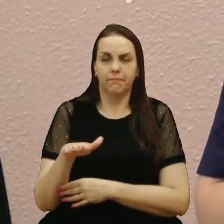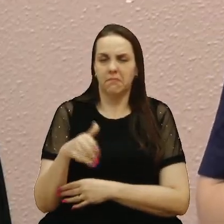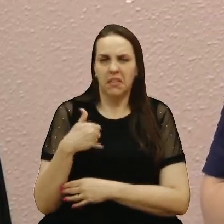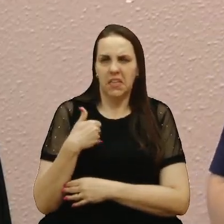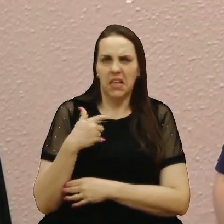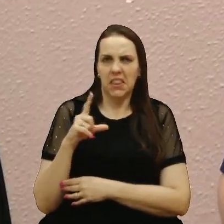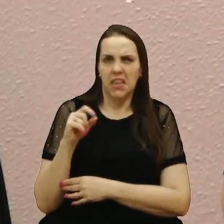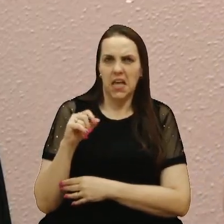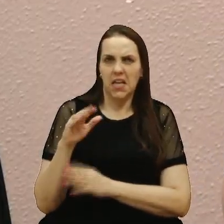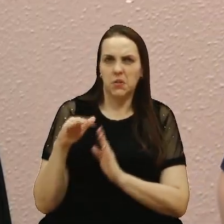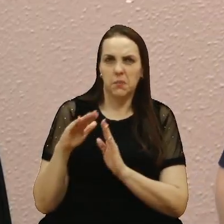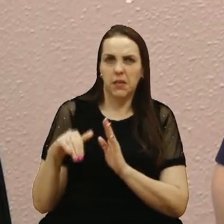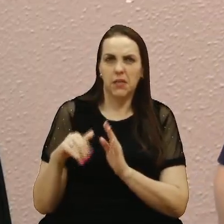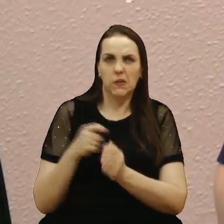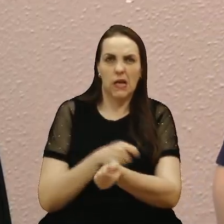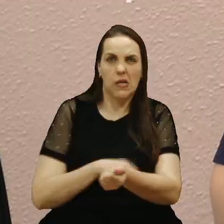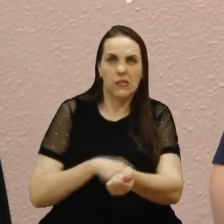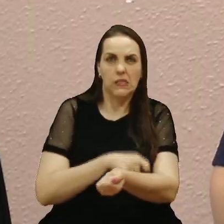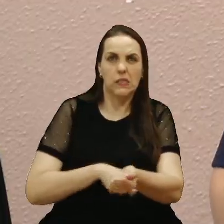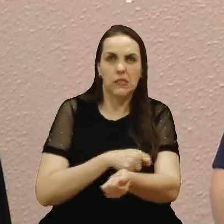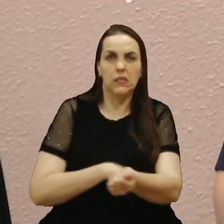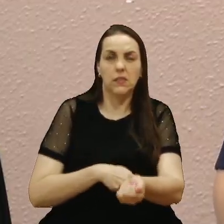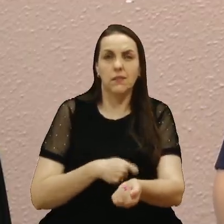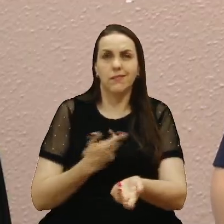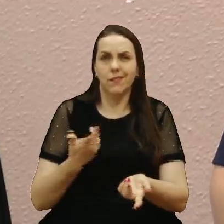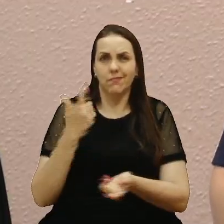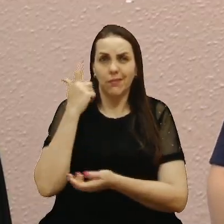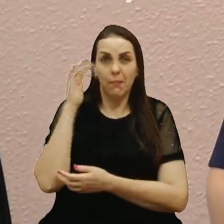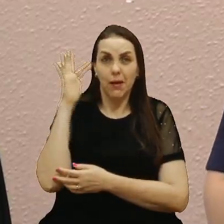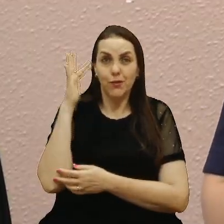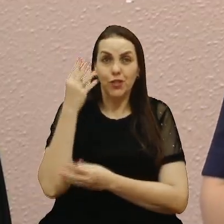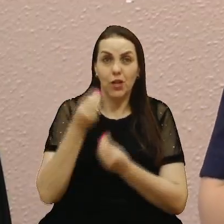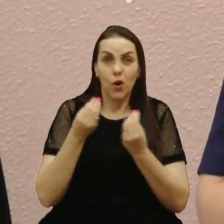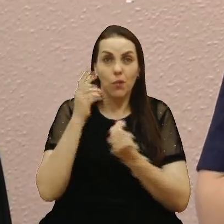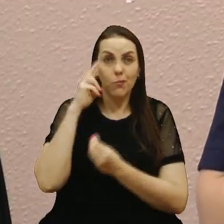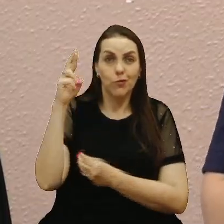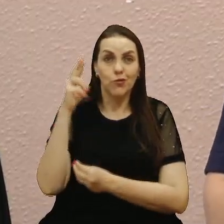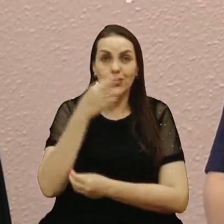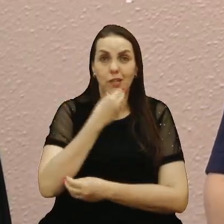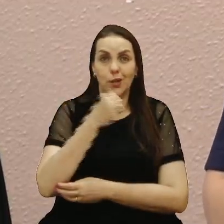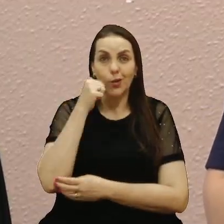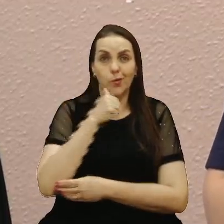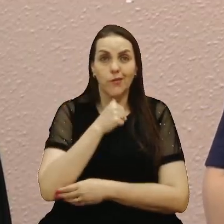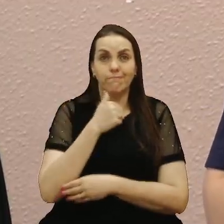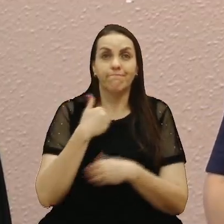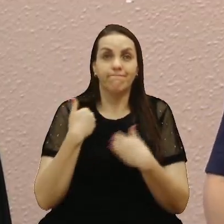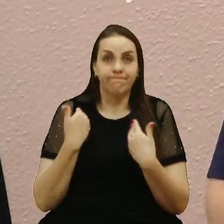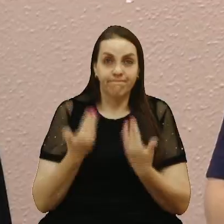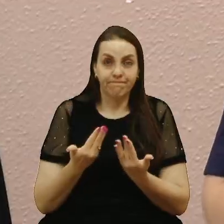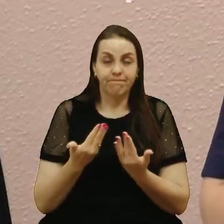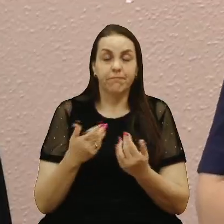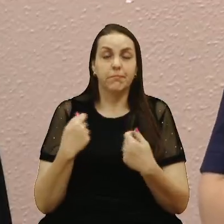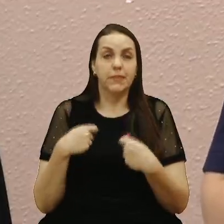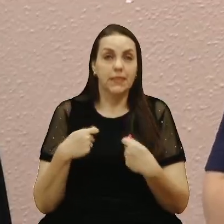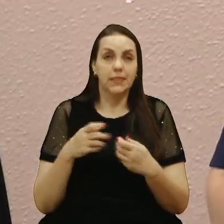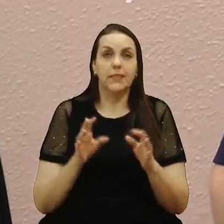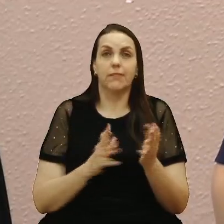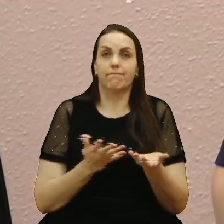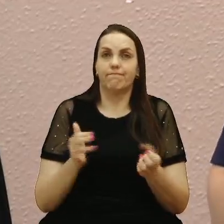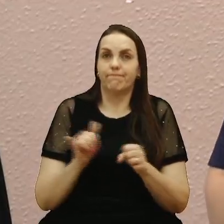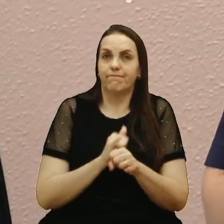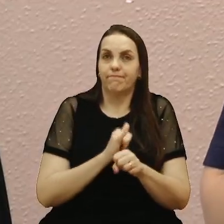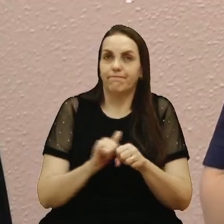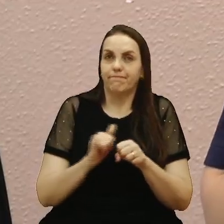anos, que estava se cortando. Então, pensem como é para um diretor, uma diretora, ter que lidar com isso, né? Sendo